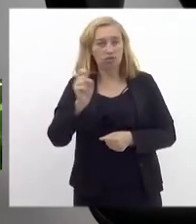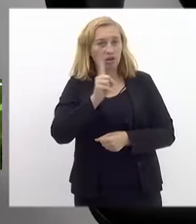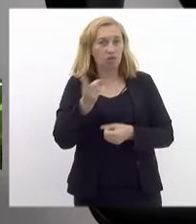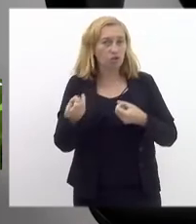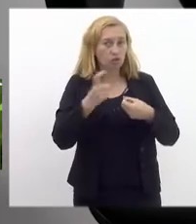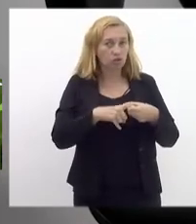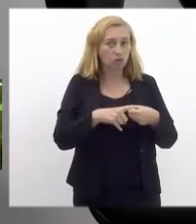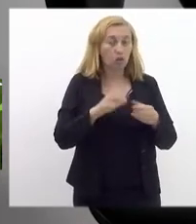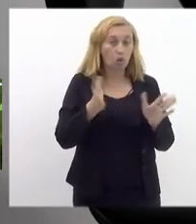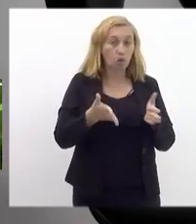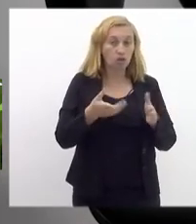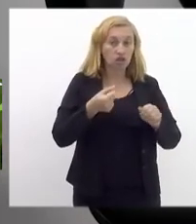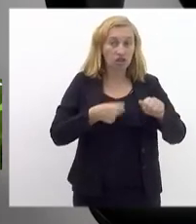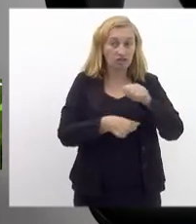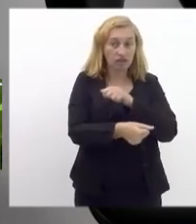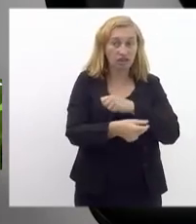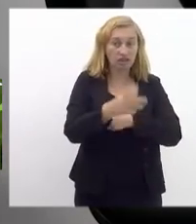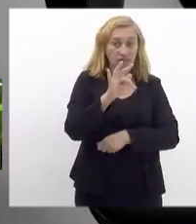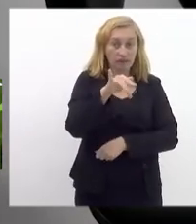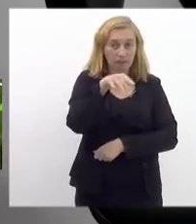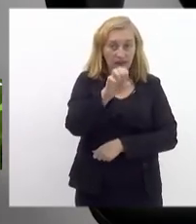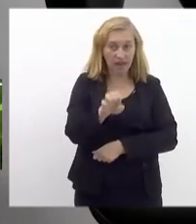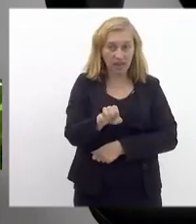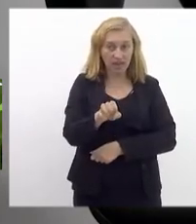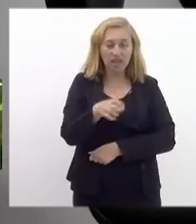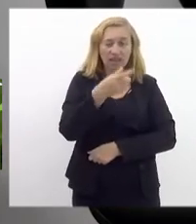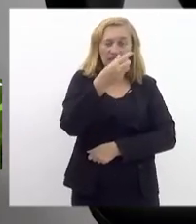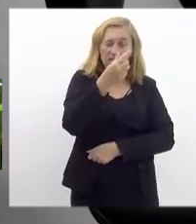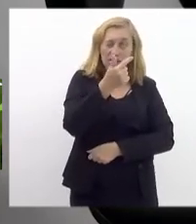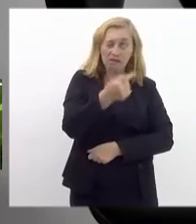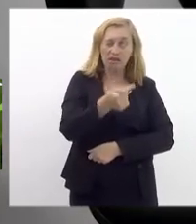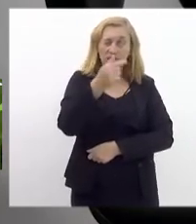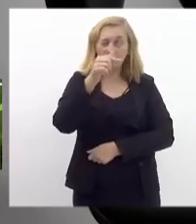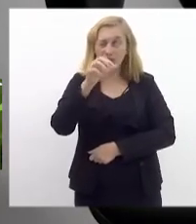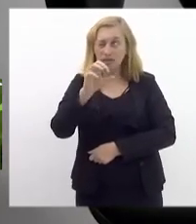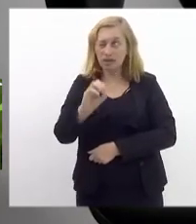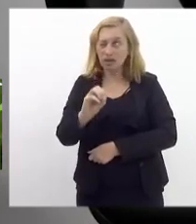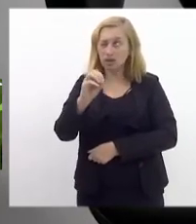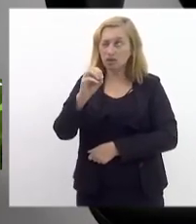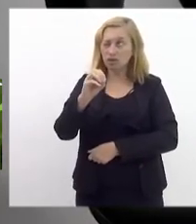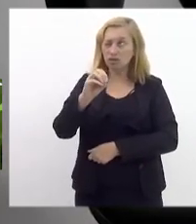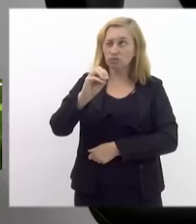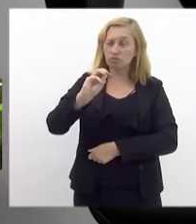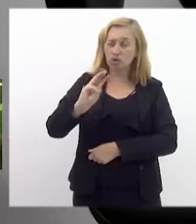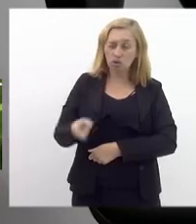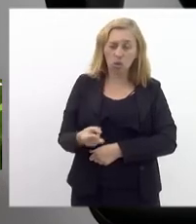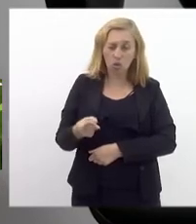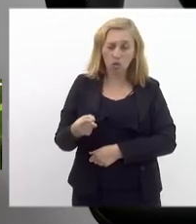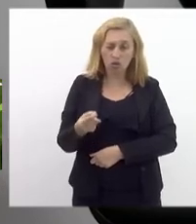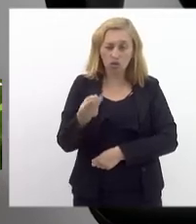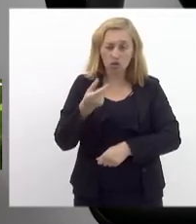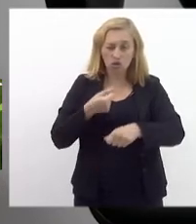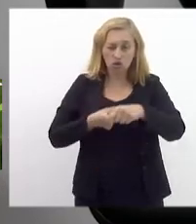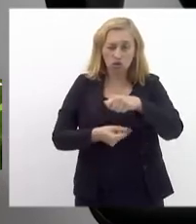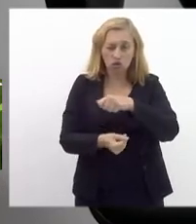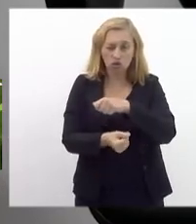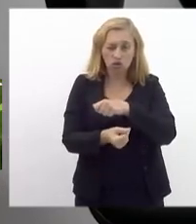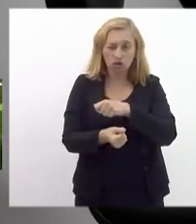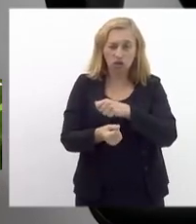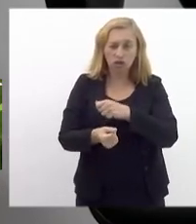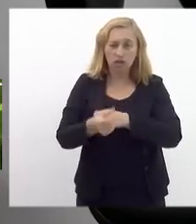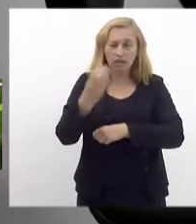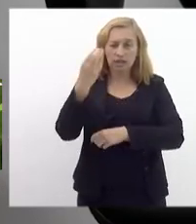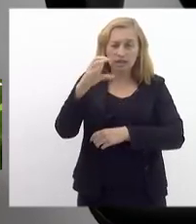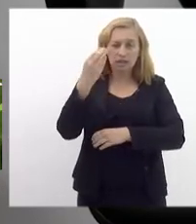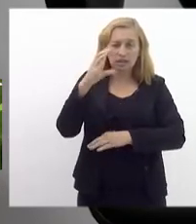FAPERJ investe, dos 700 milhões que eu tenho dado da FAPERJ do ano passado, investido em pesquisa, ciência e